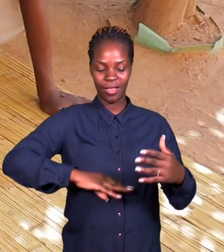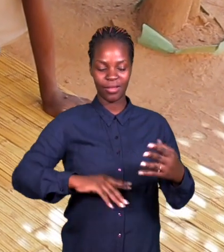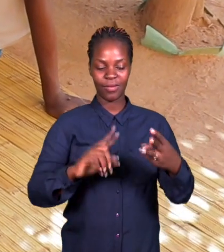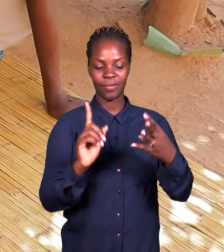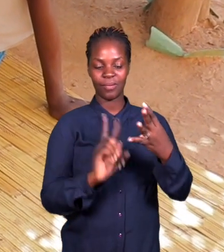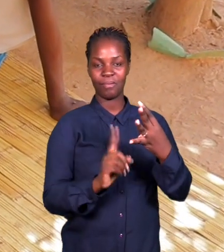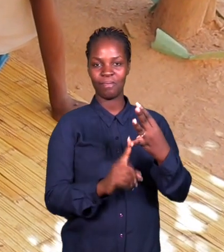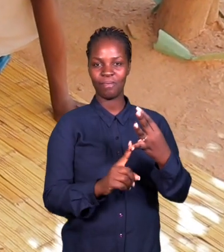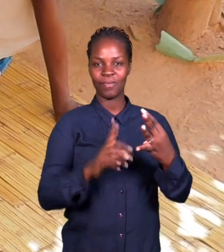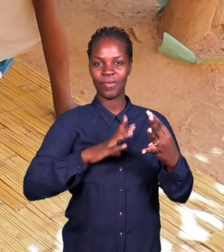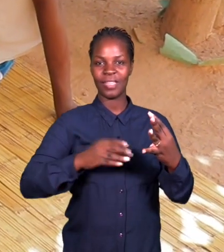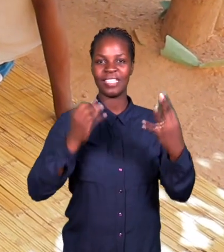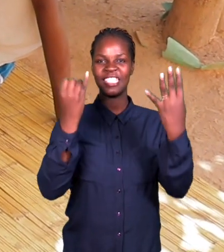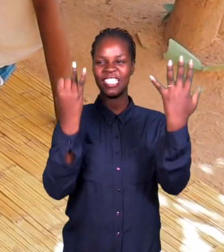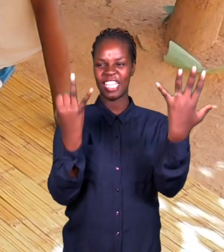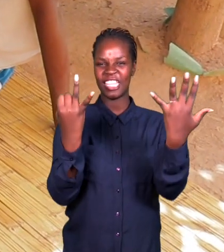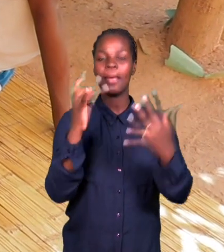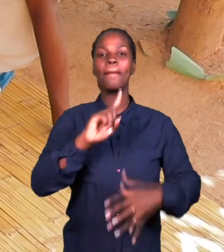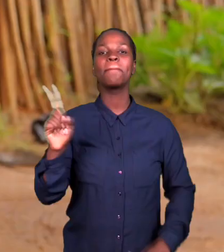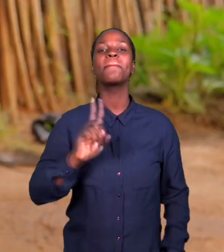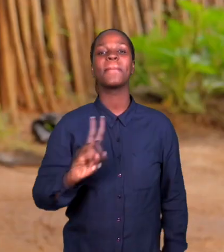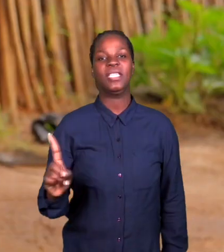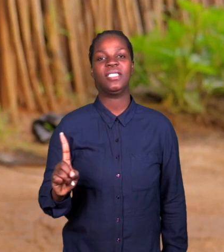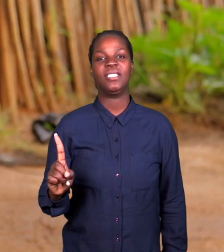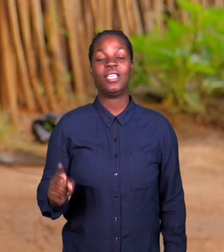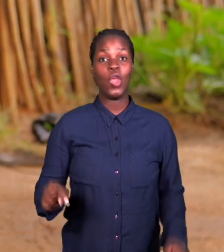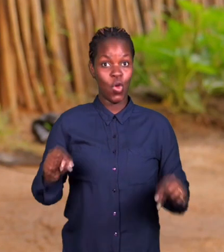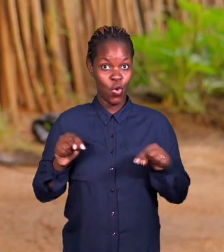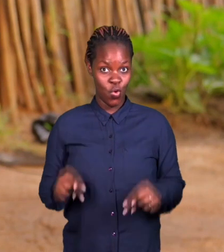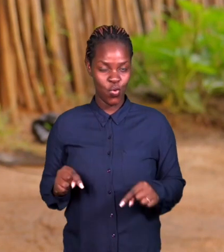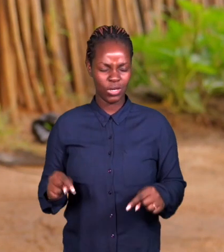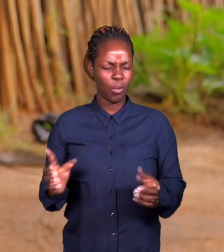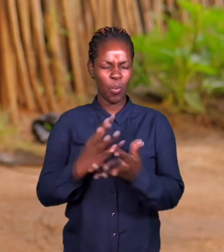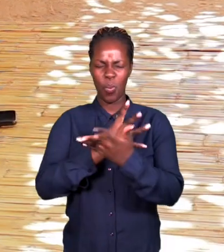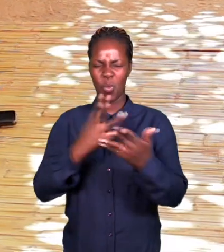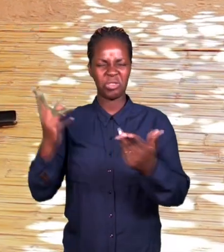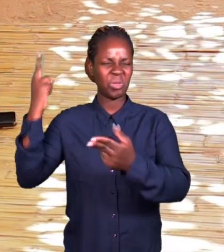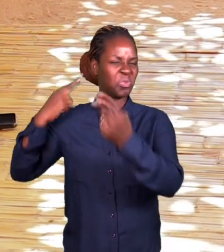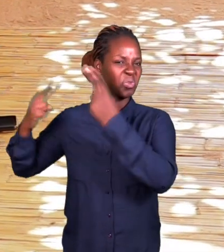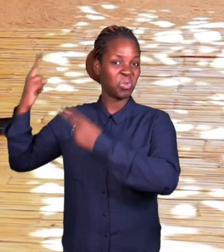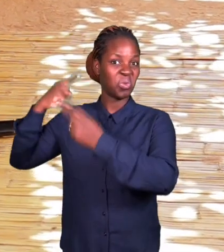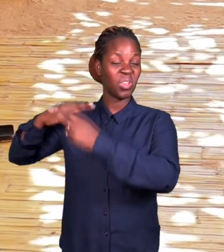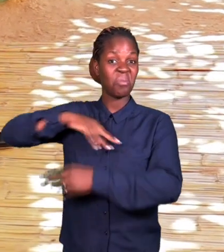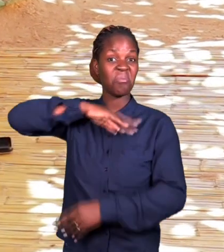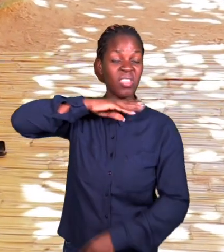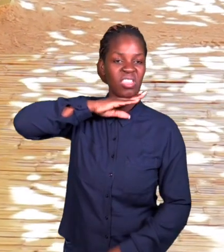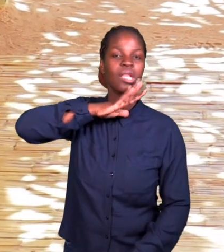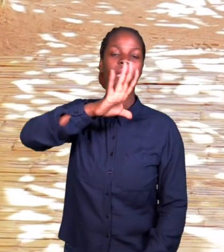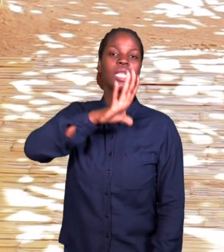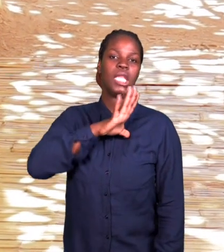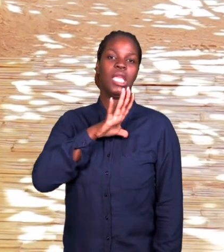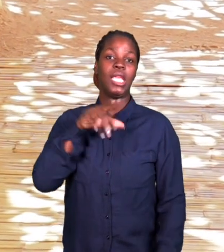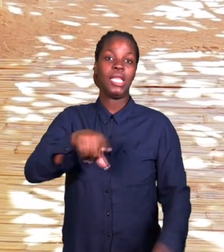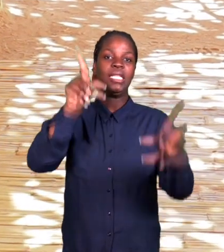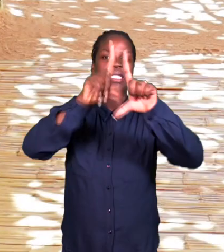tem 8 anos. E aquele último tem 7 meses. Ainda hoje, muitos